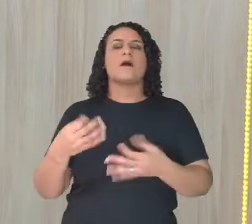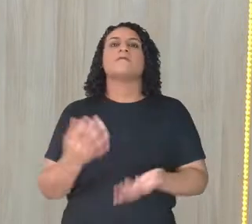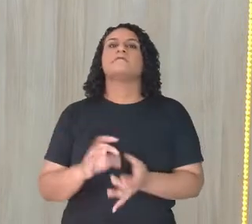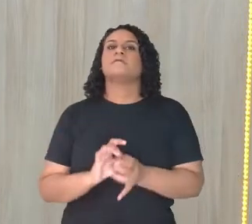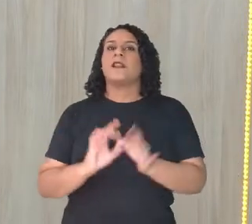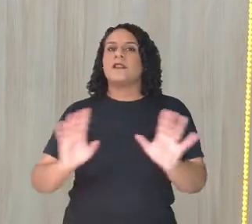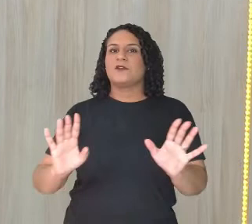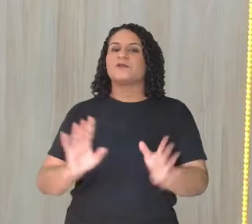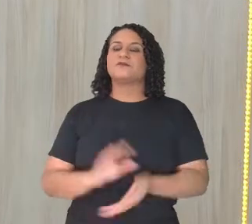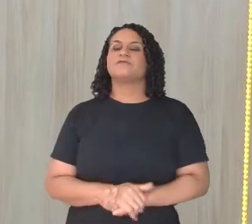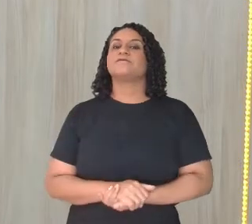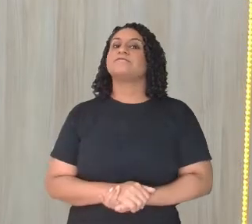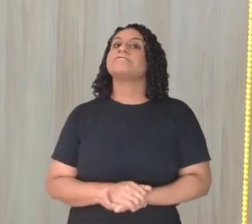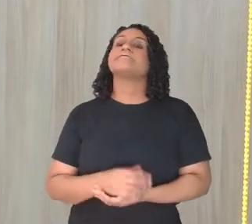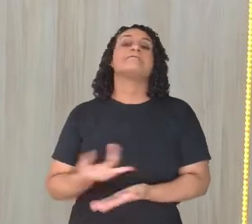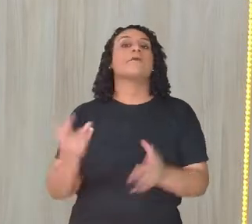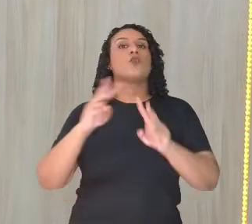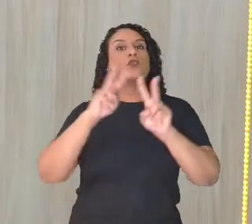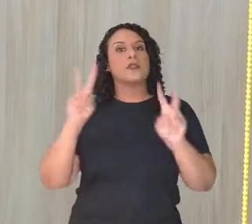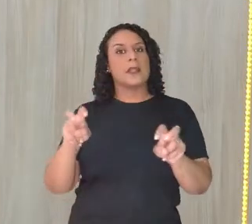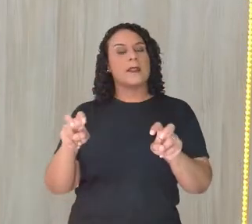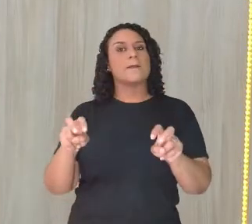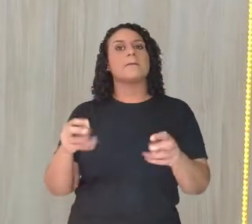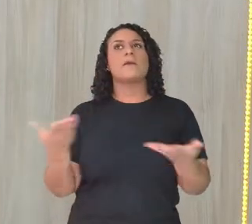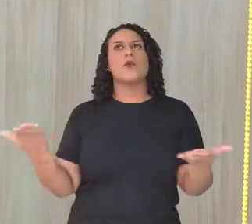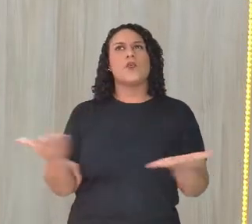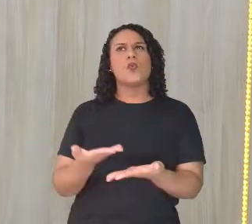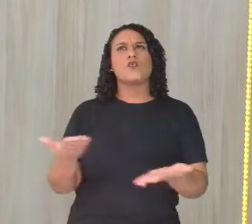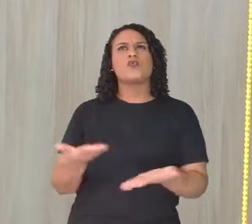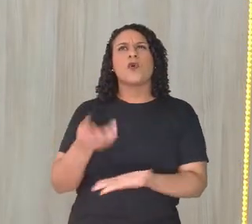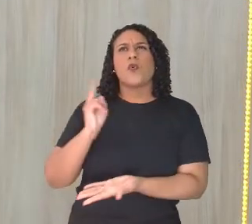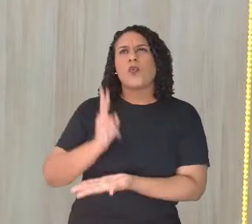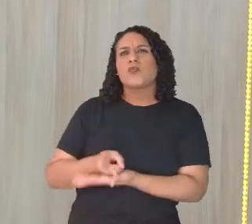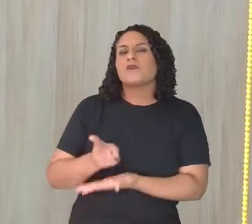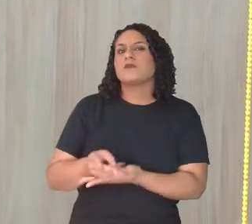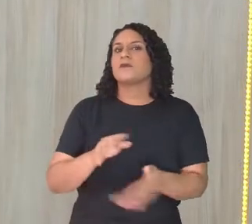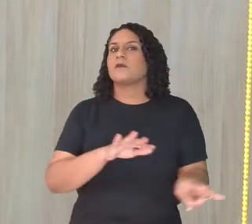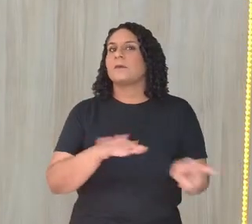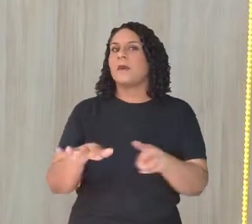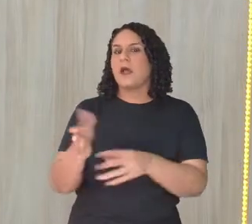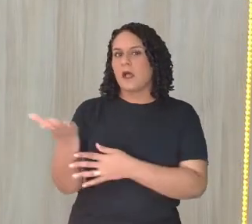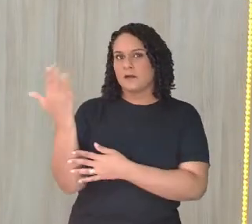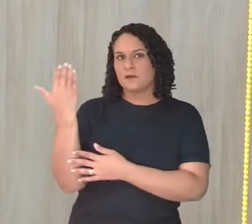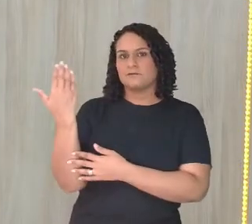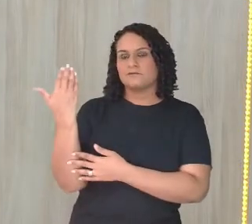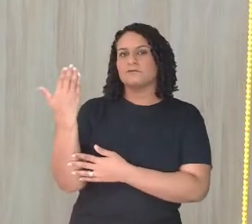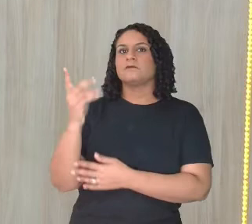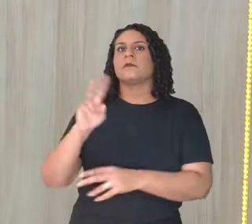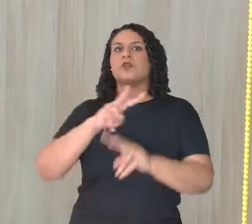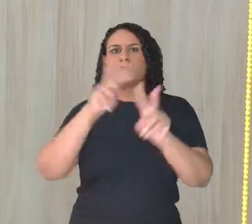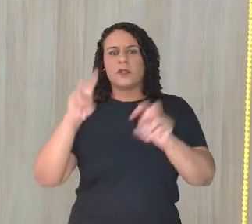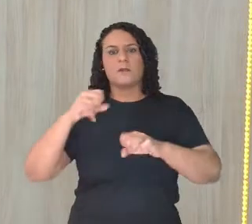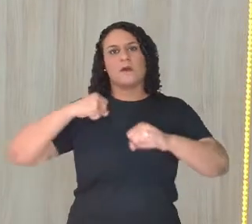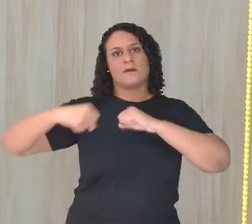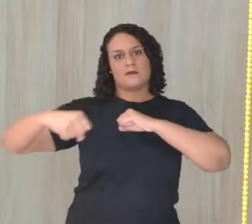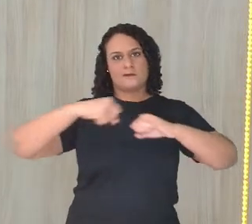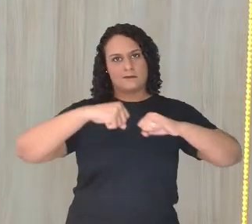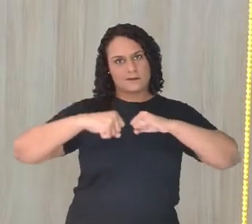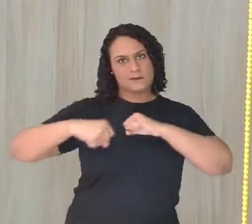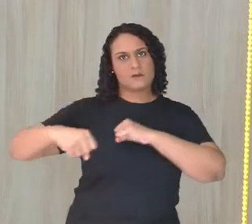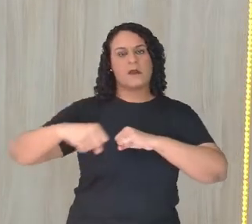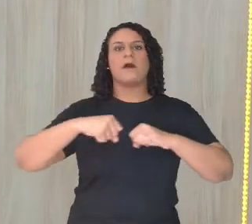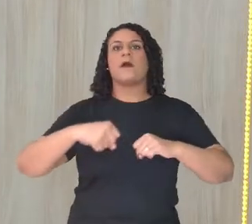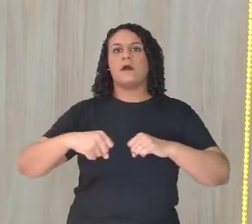de hoje é uma continuação da aula passada. Nós falamos de debate, a gente vem falando